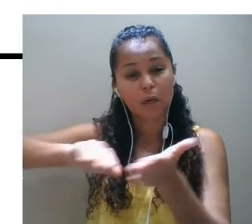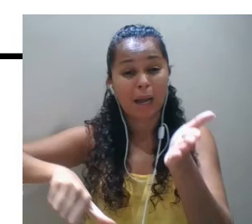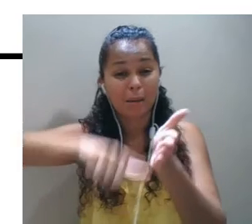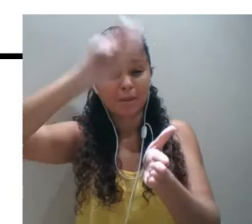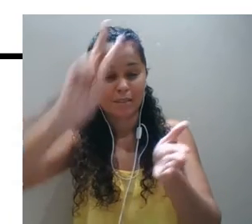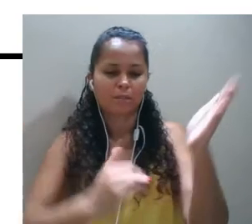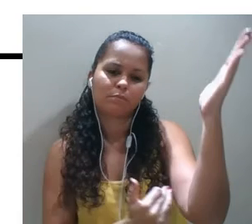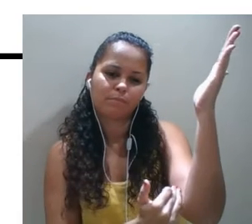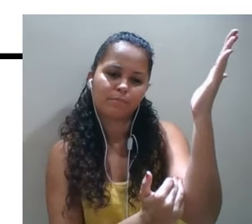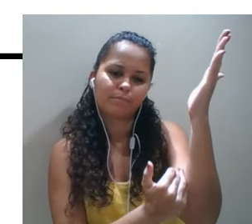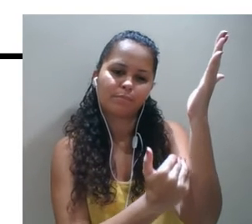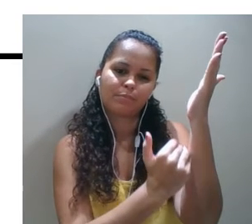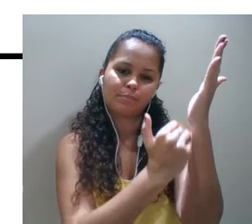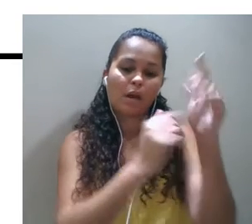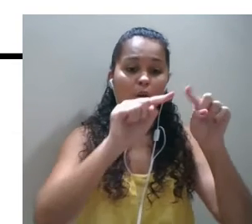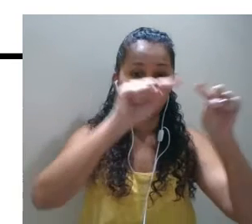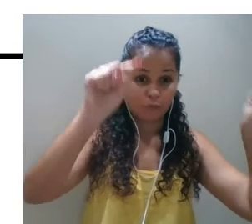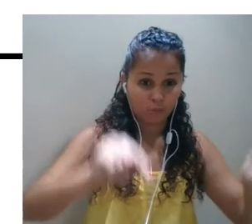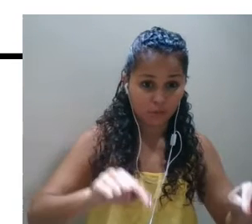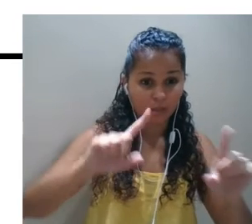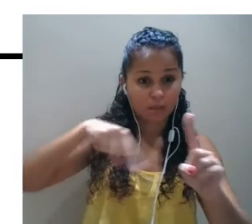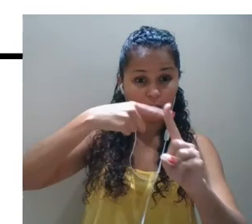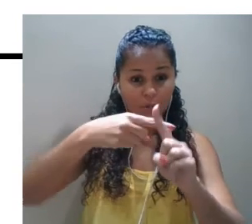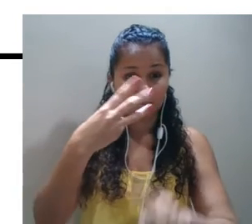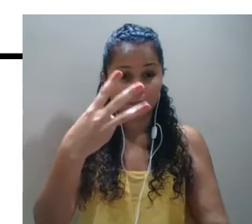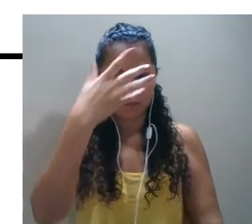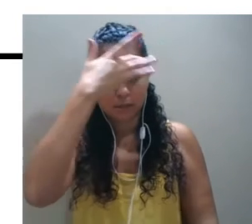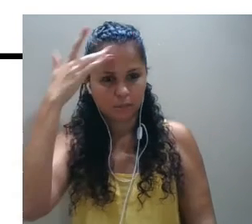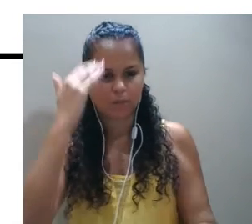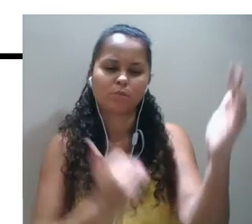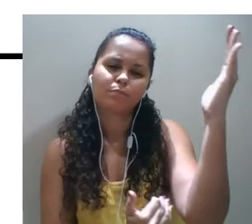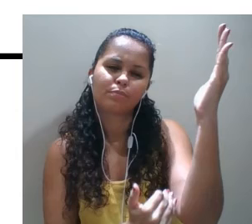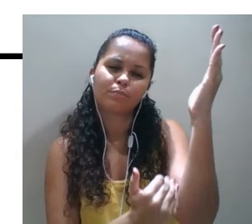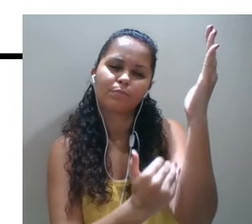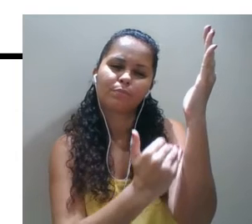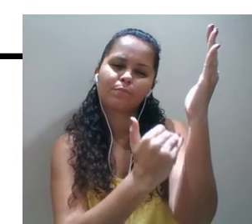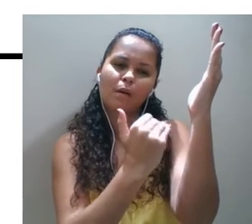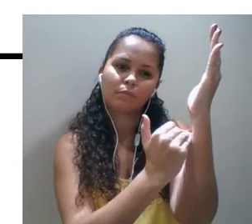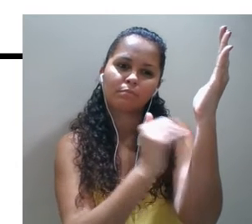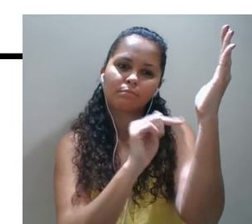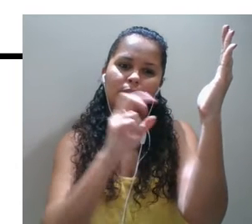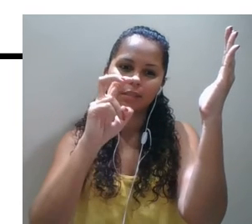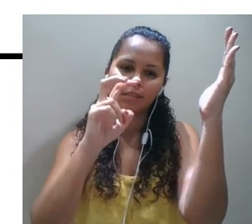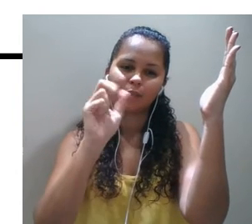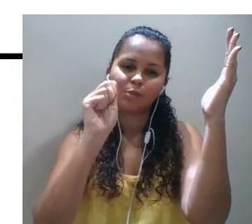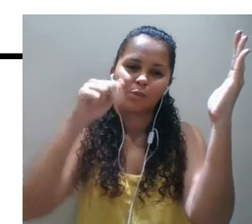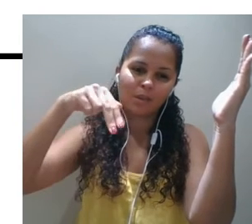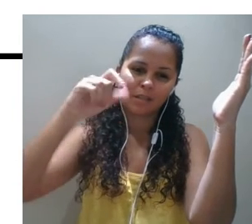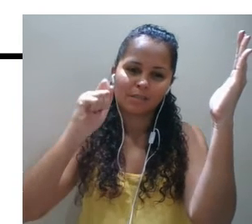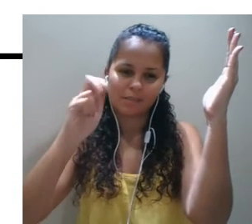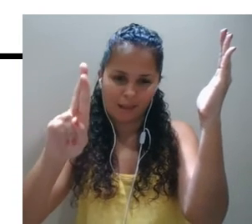do térreo, de onde partem ele e mais 3 pessoas ao 5º andar do edifício. Com base no quadro, qual